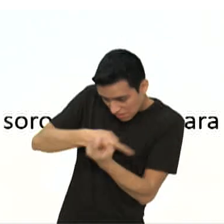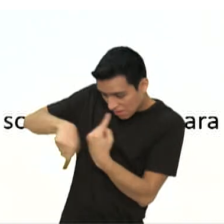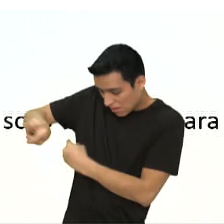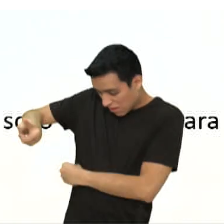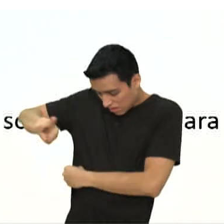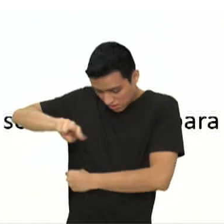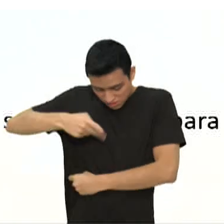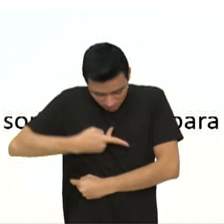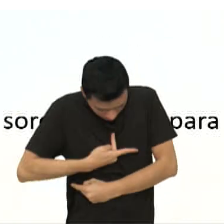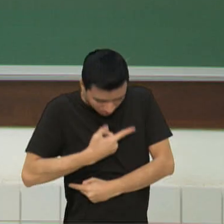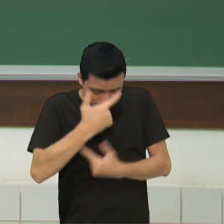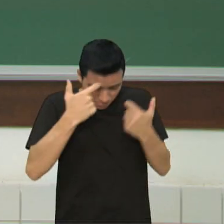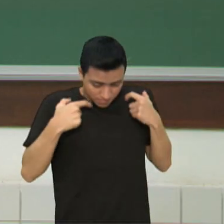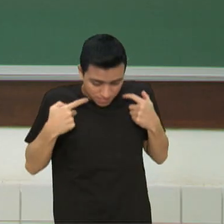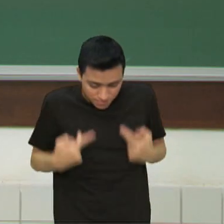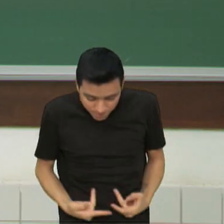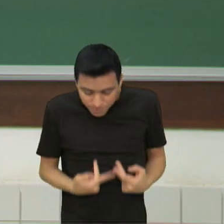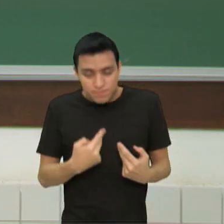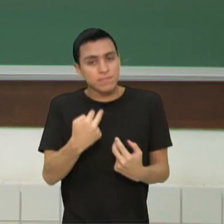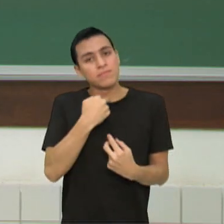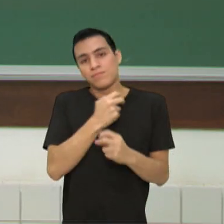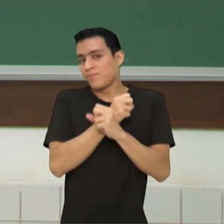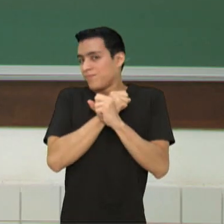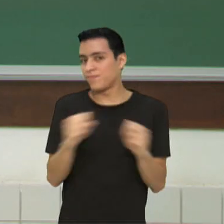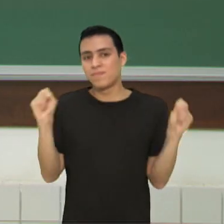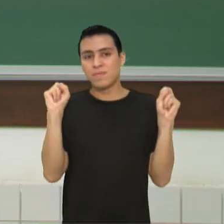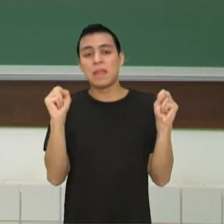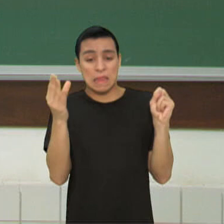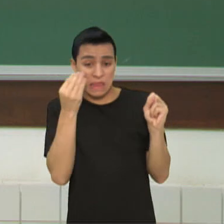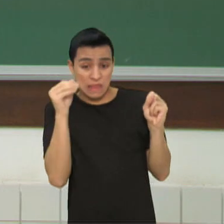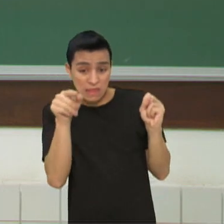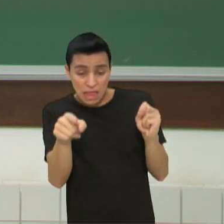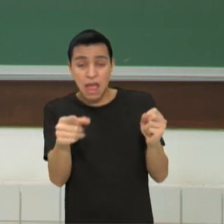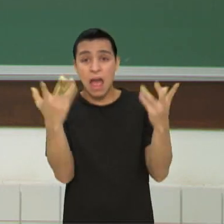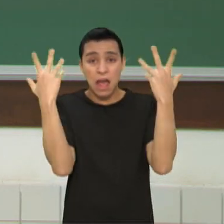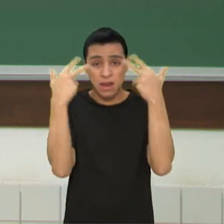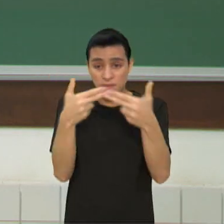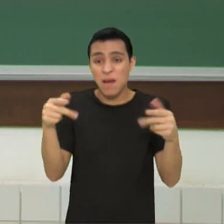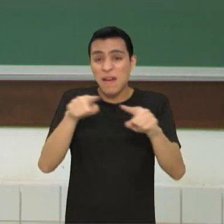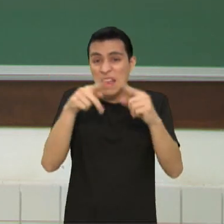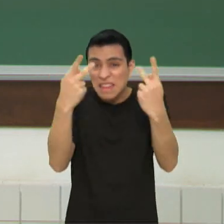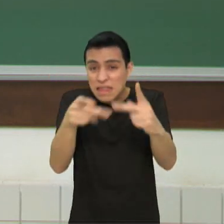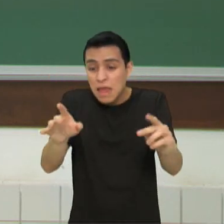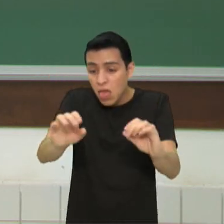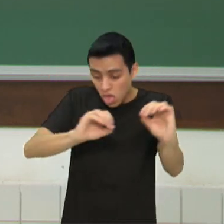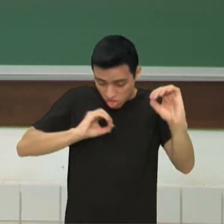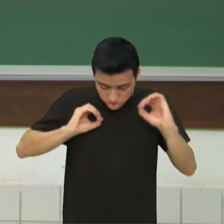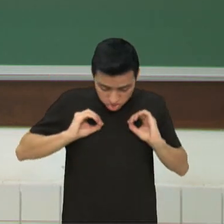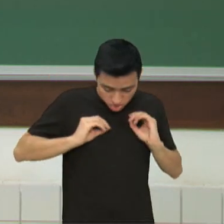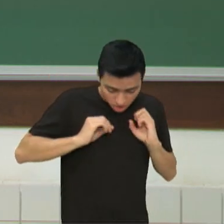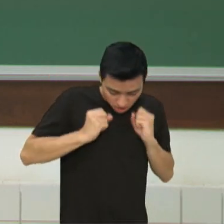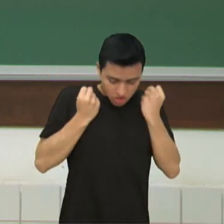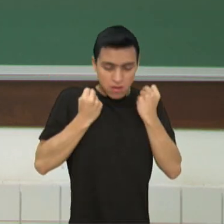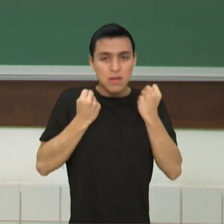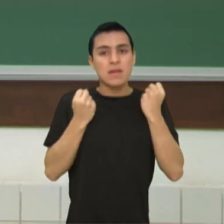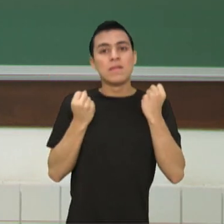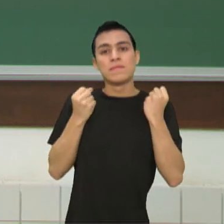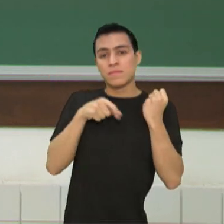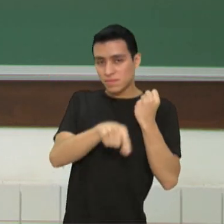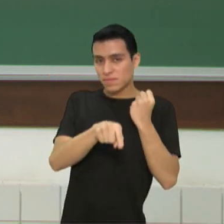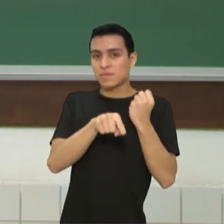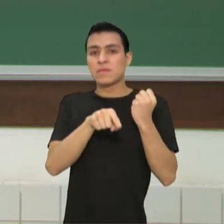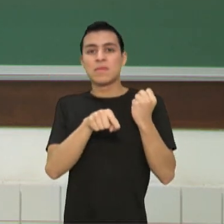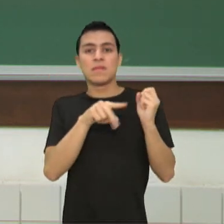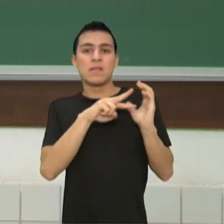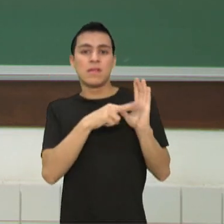transfiro esses anticorpos para os humanos? Não. Eu testo nos animais, mas eu não pego anticorpo animal e ponho nos humanos. O nome disso é o quê?